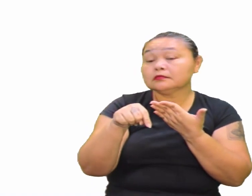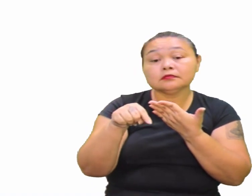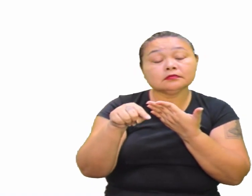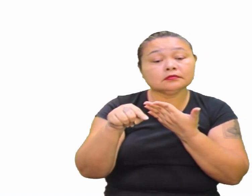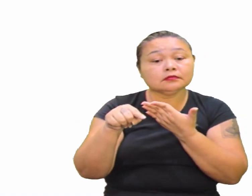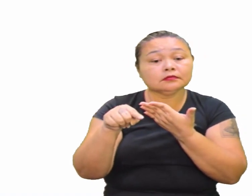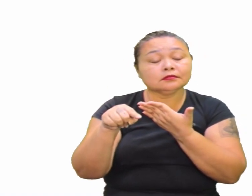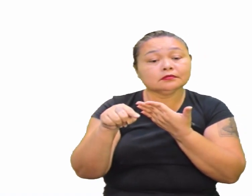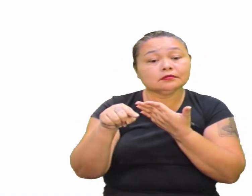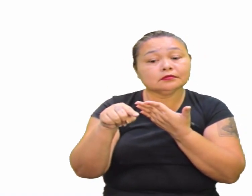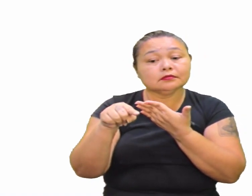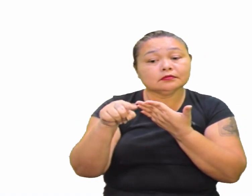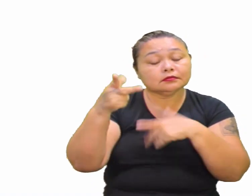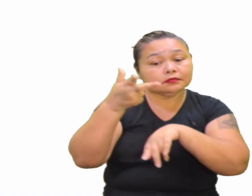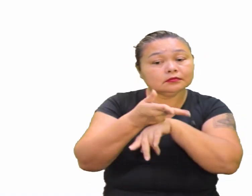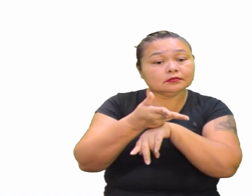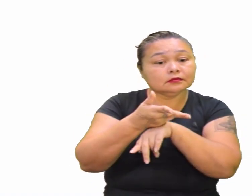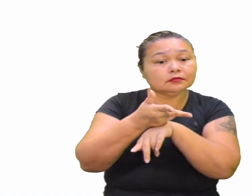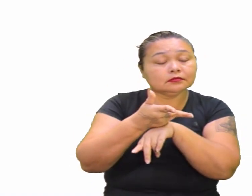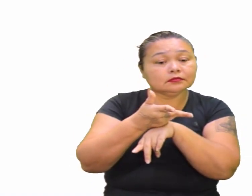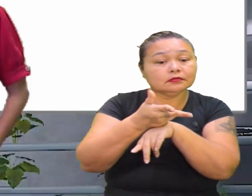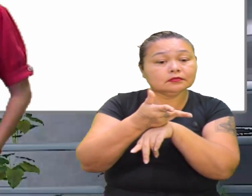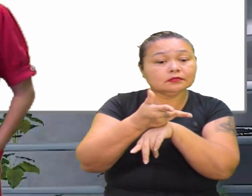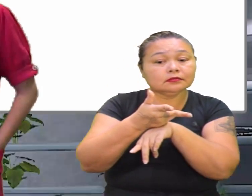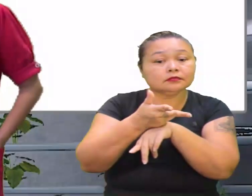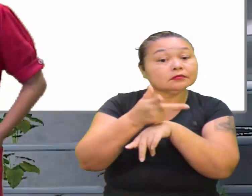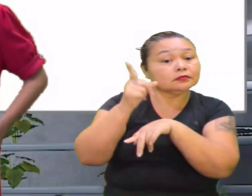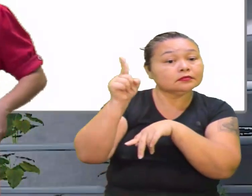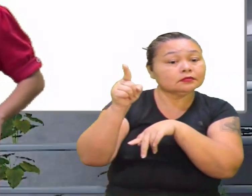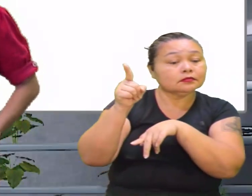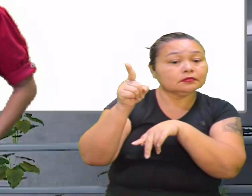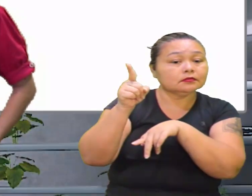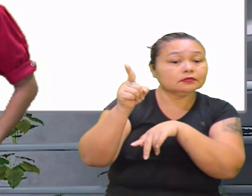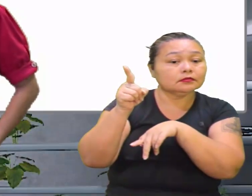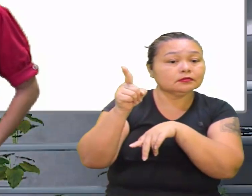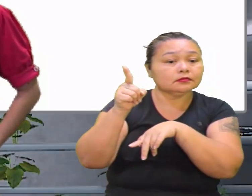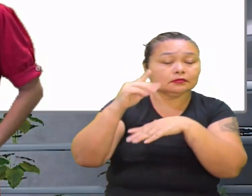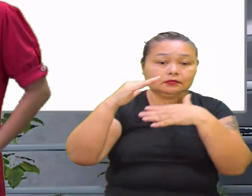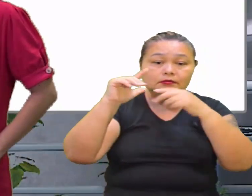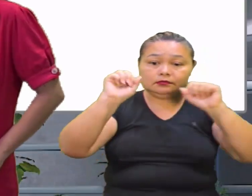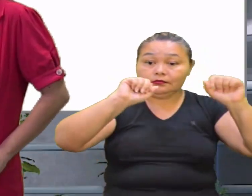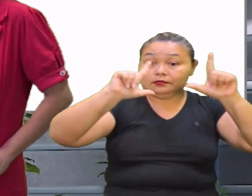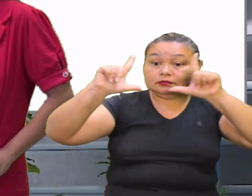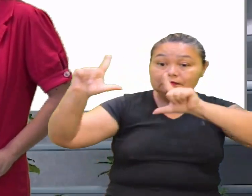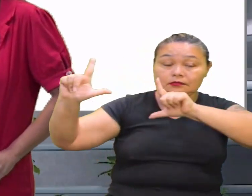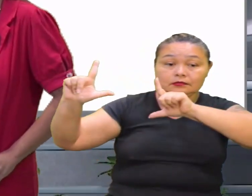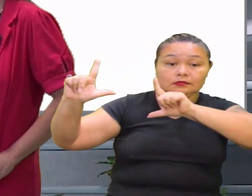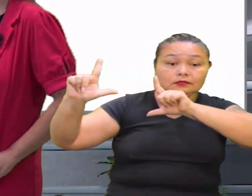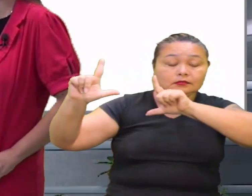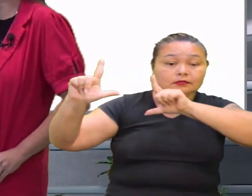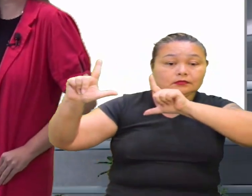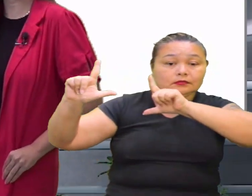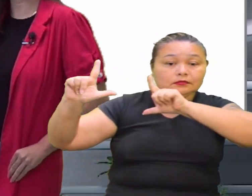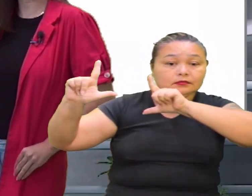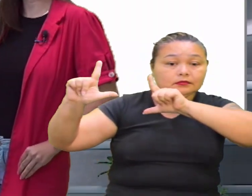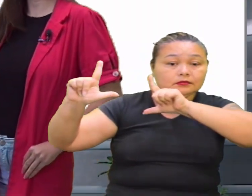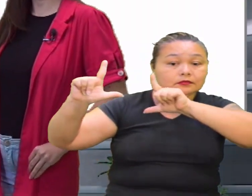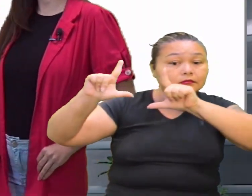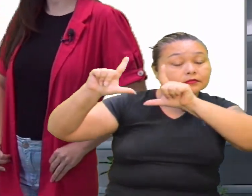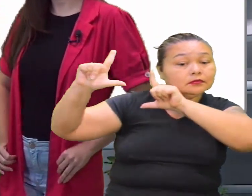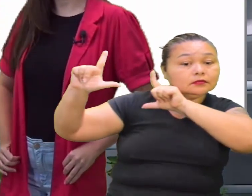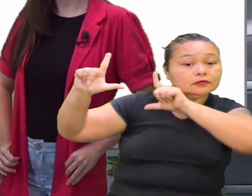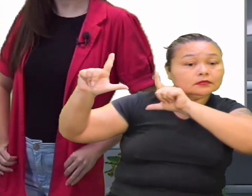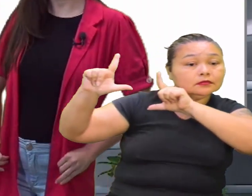nela, diretor, por favor? Gente, ó, essa lâmina aqui, essa última lâmina,